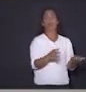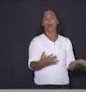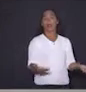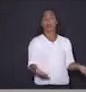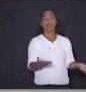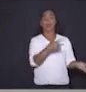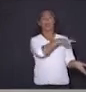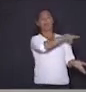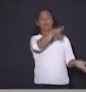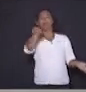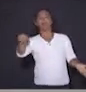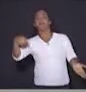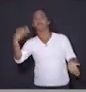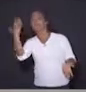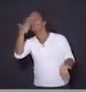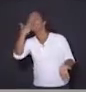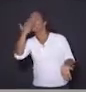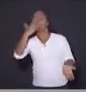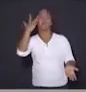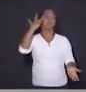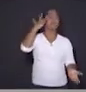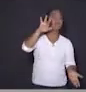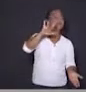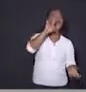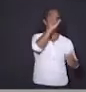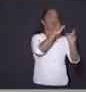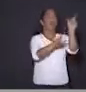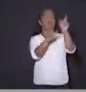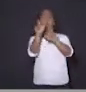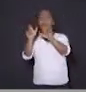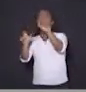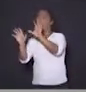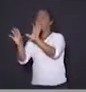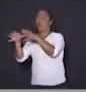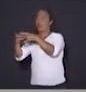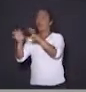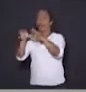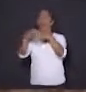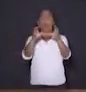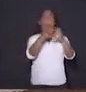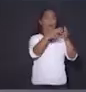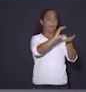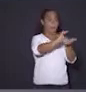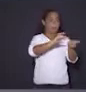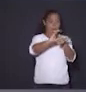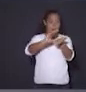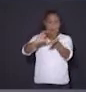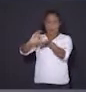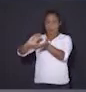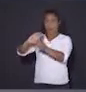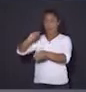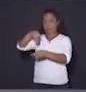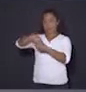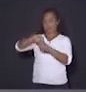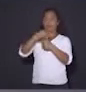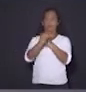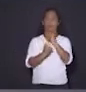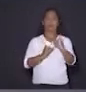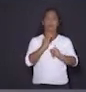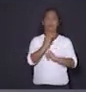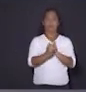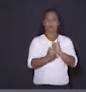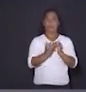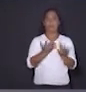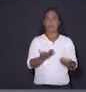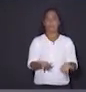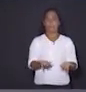divulgando de quais são os conteúdos que cada campanha política está patrocinando nas redes sociais etc e aí